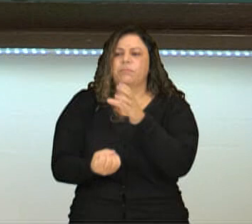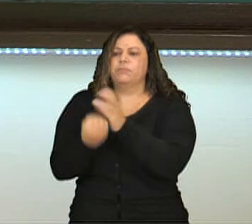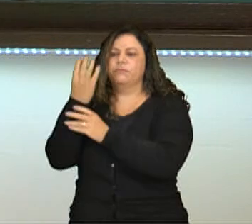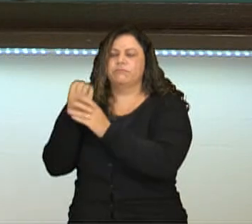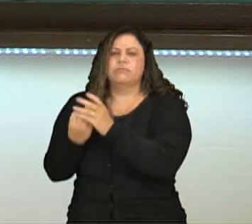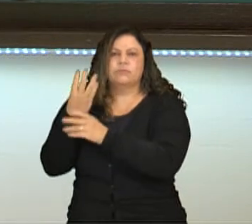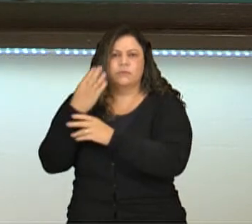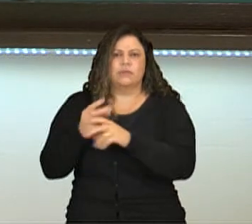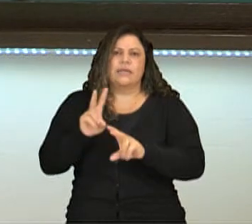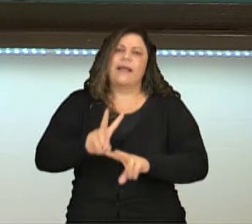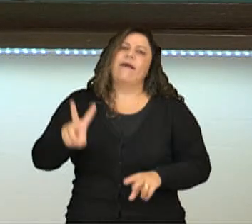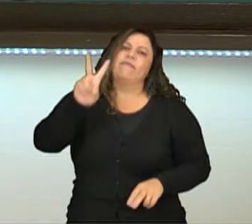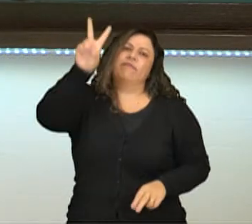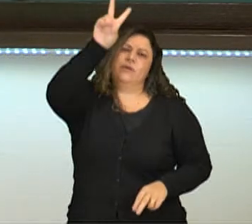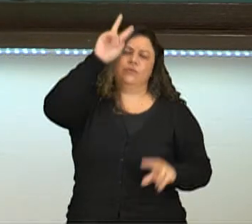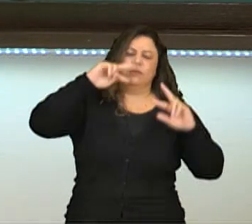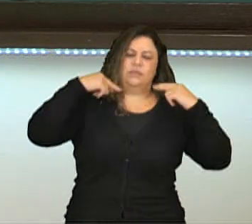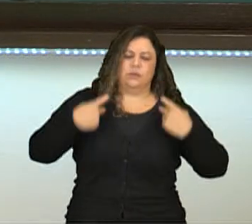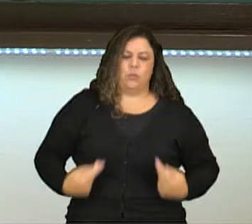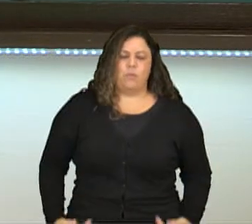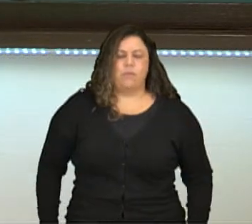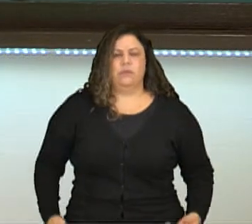essa valorização do homem.